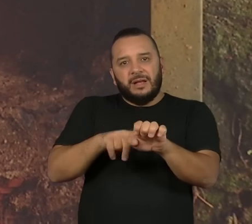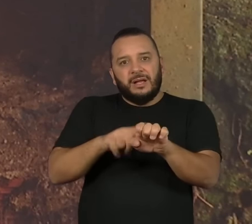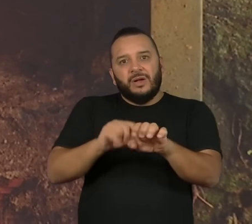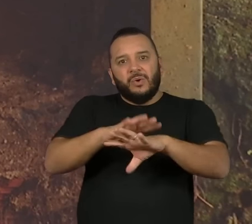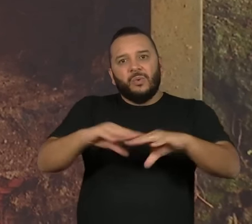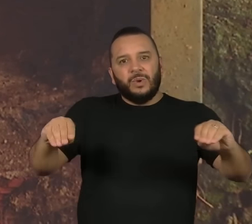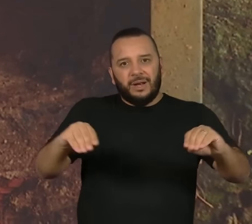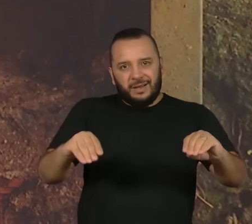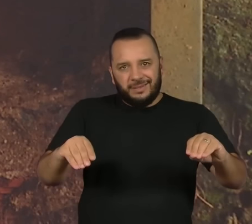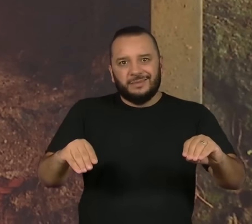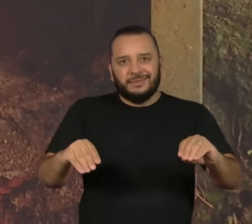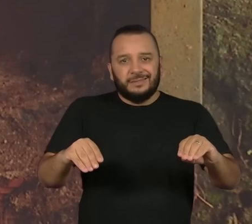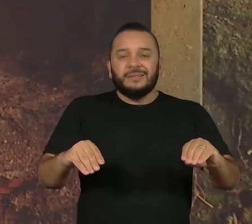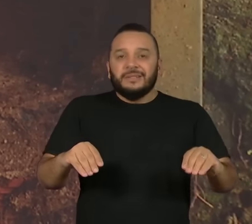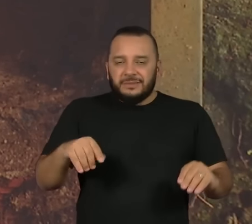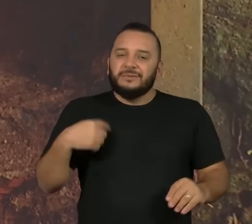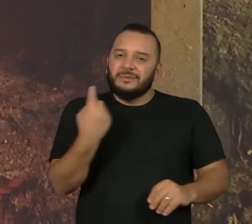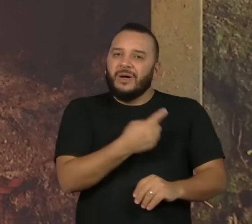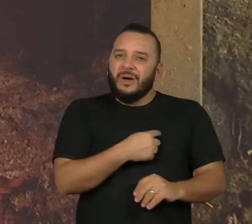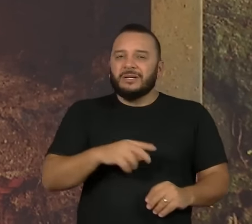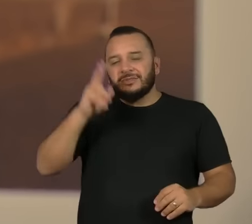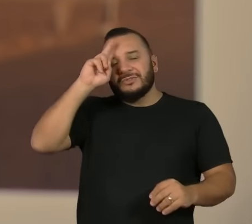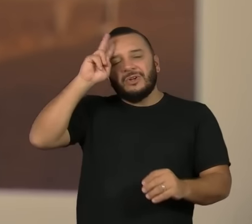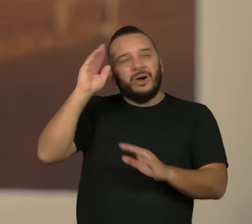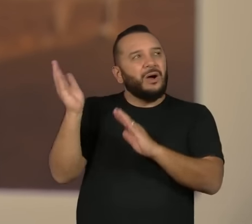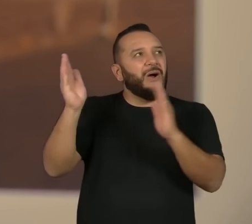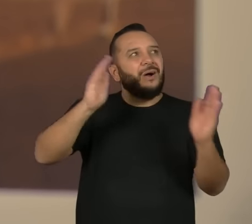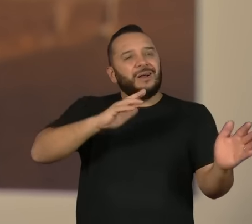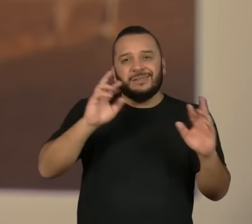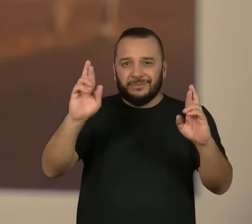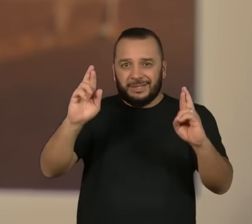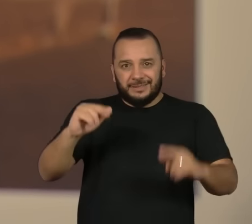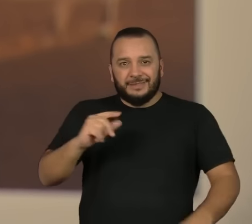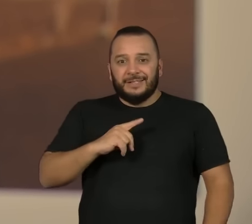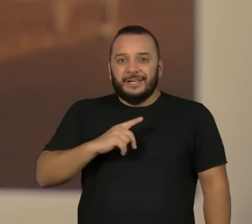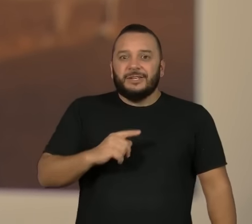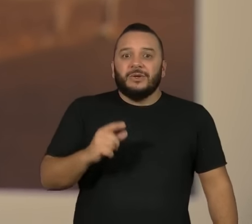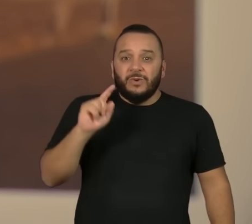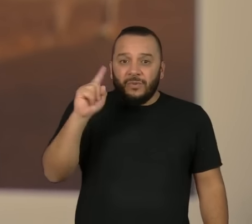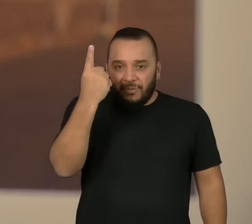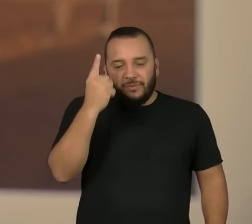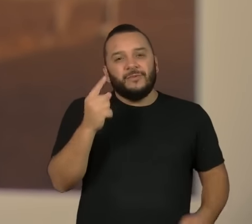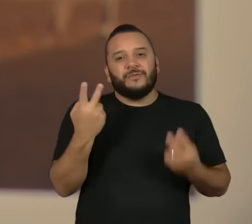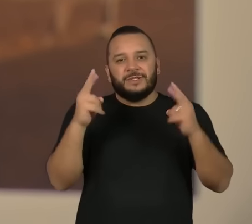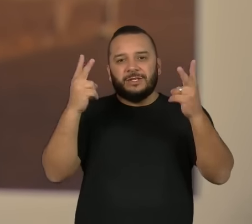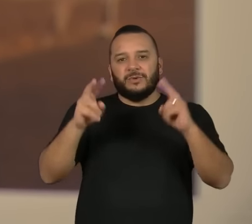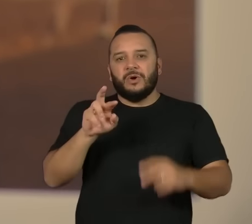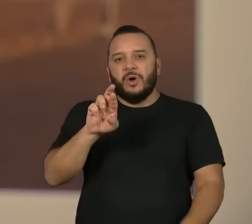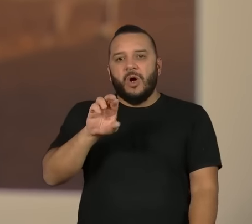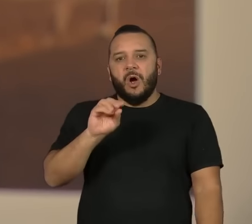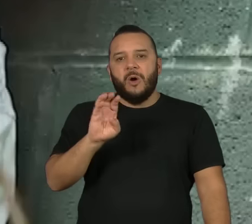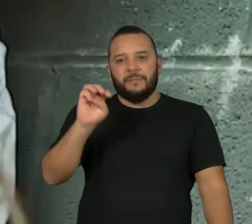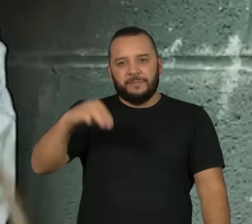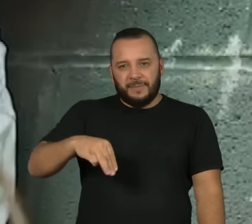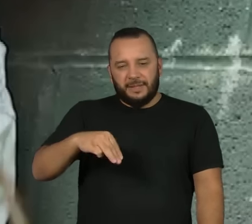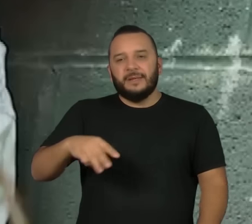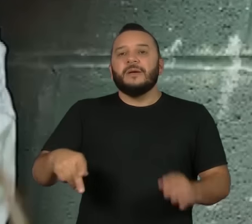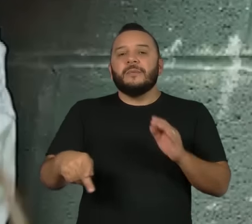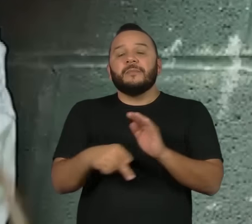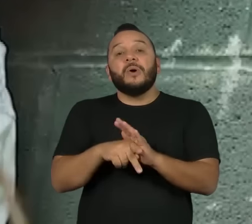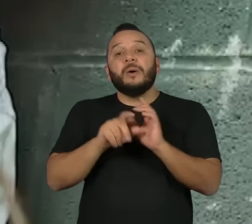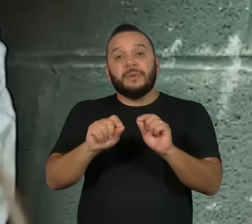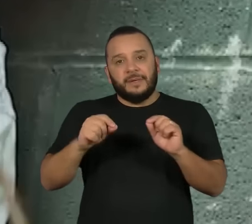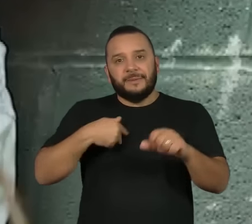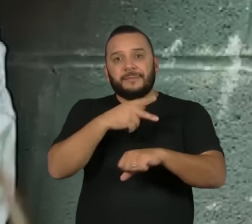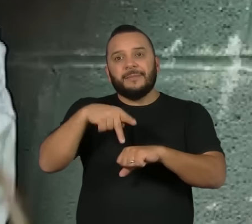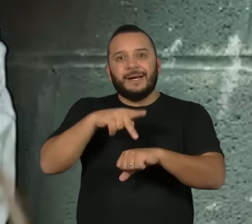revelam histórias de esperança. Teve um vencedor chamado Robin Moore, que era um fotógrafo escocês, e ele conseguiu,